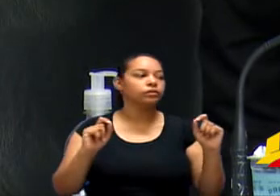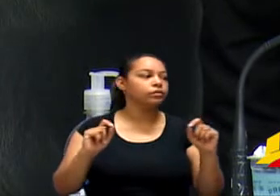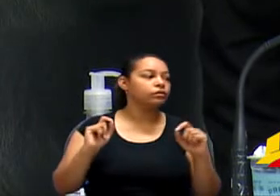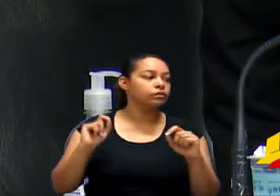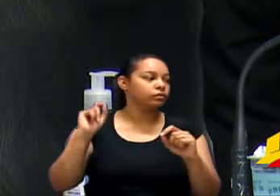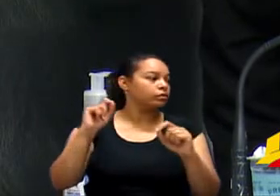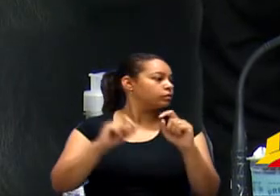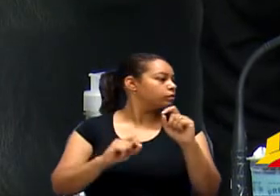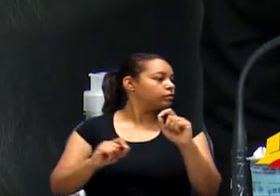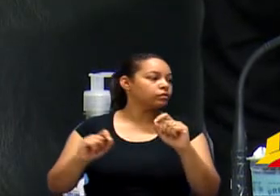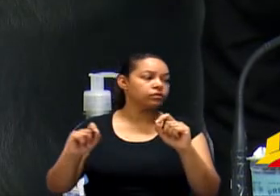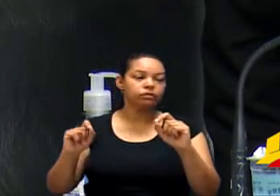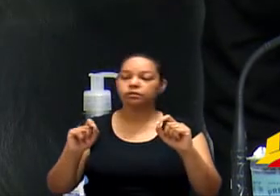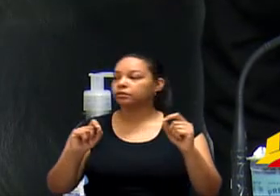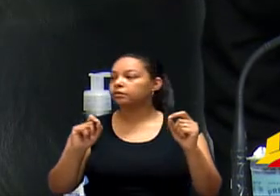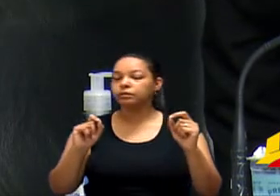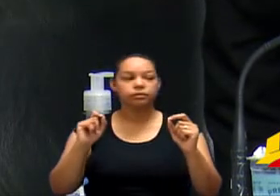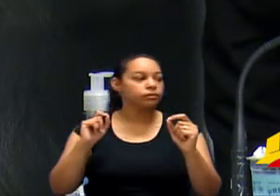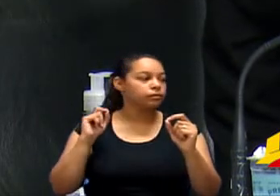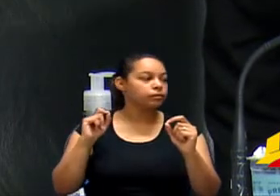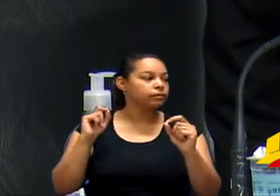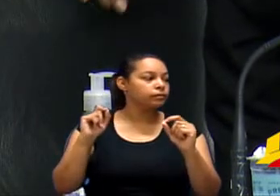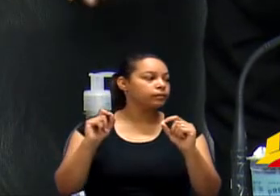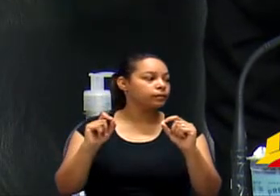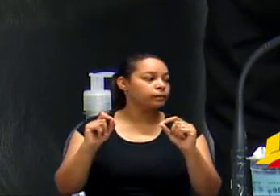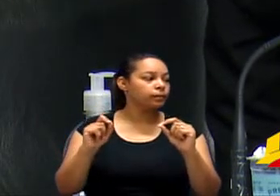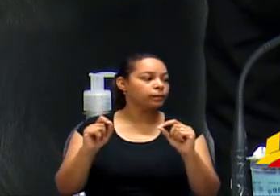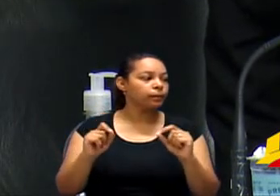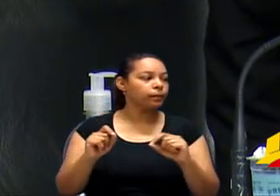Ítalo Cadê o Ítalo será